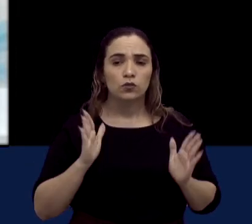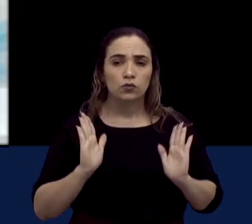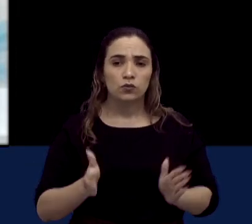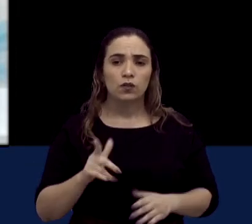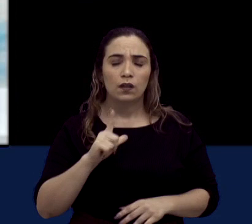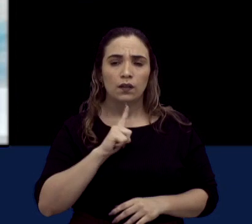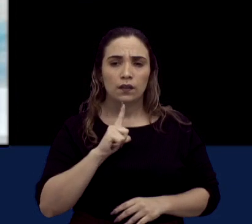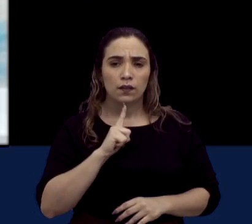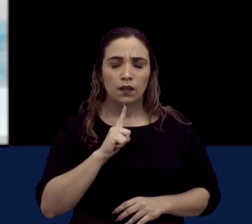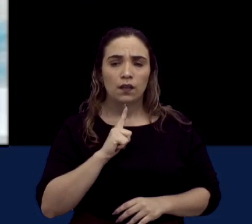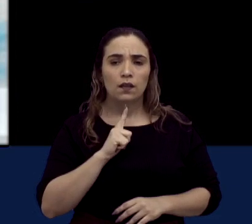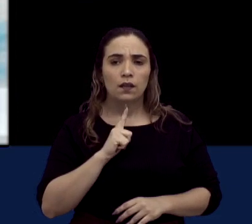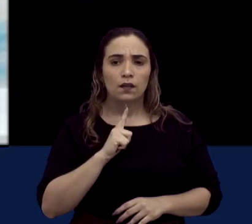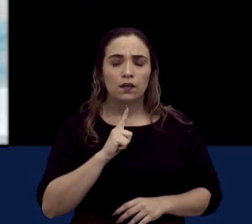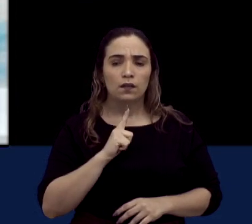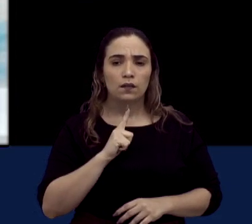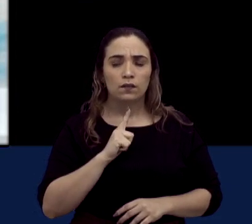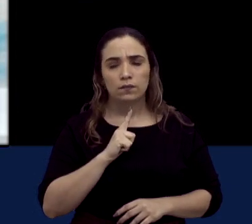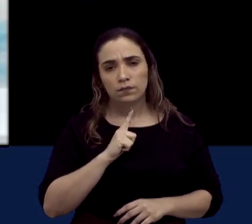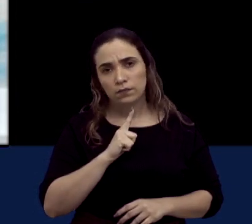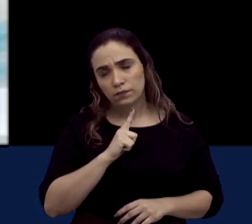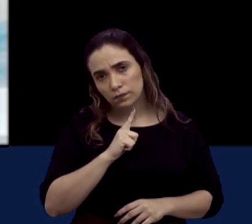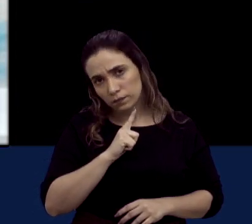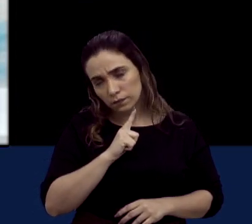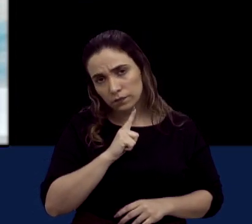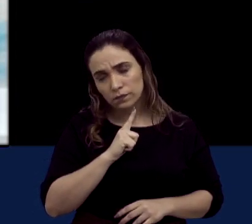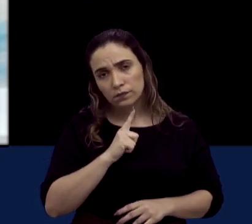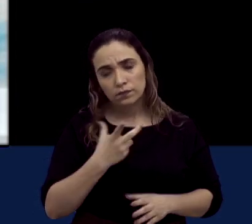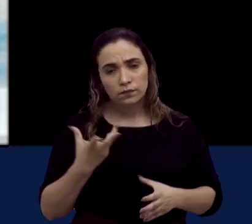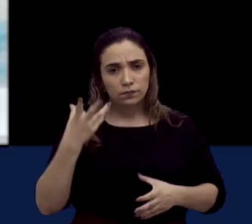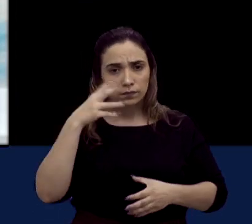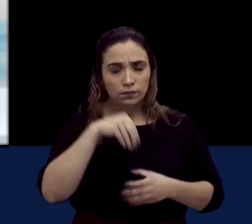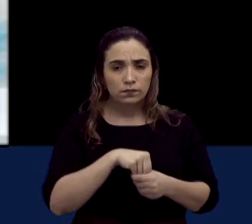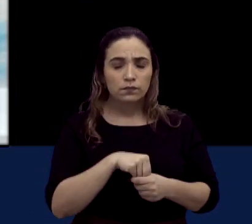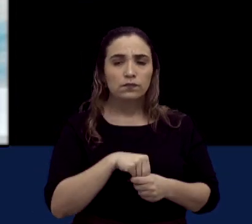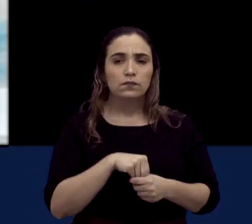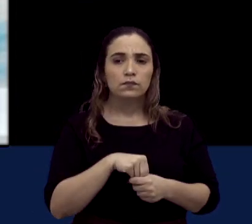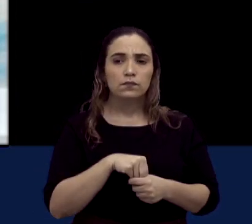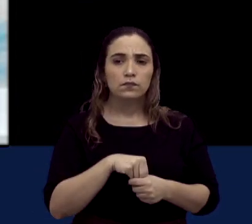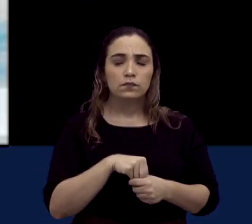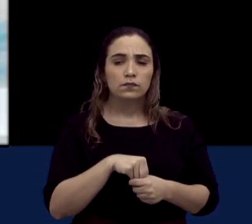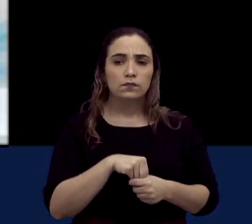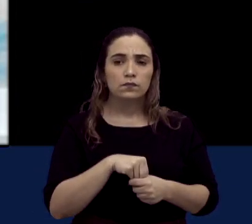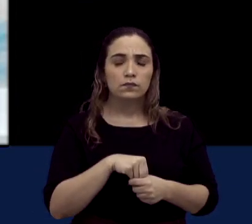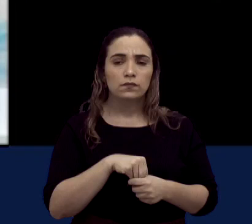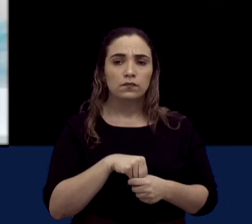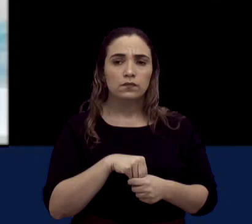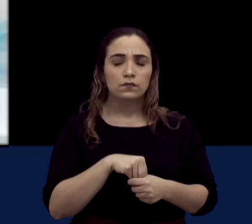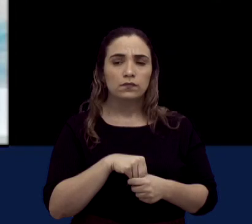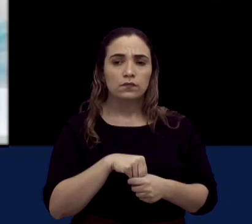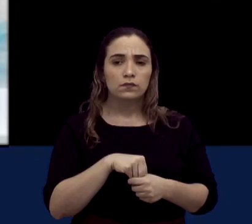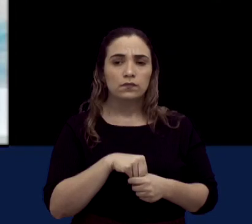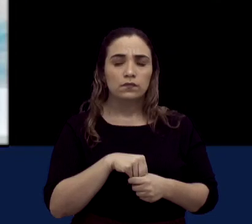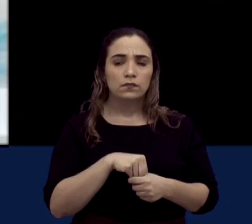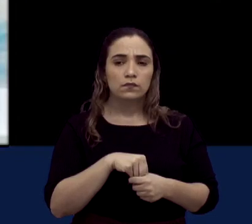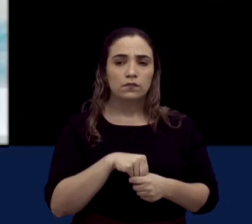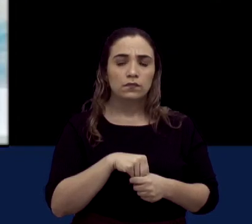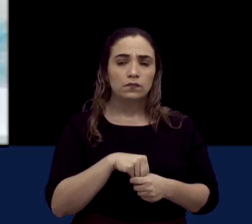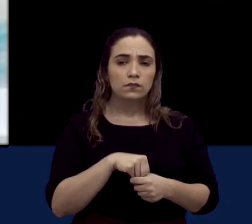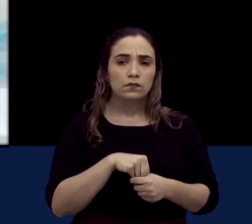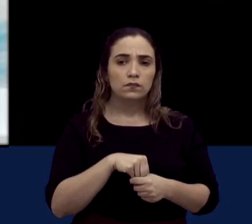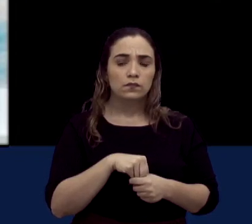está internamente fazendo esse exercício, a gente já atua com foco no